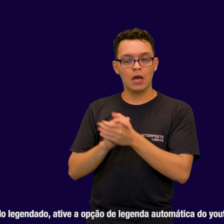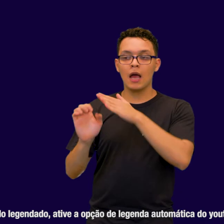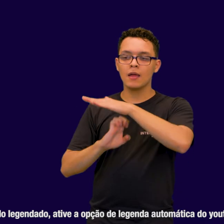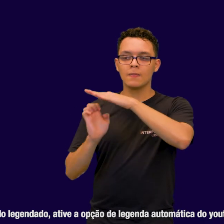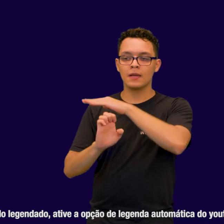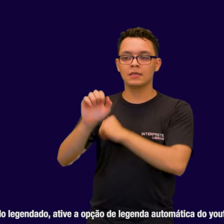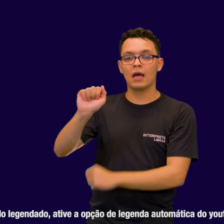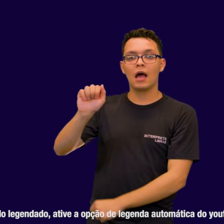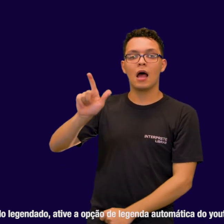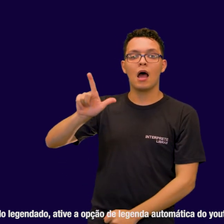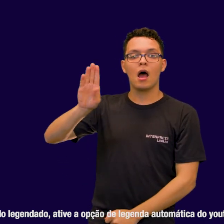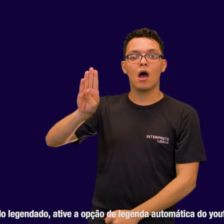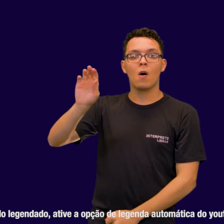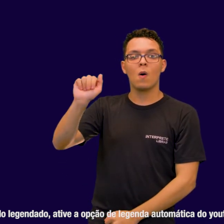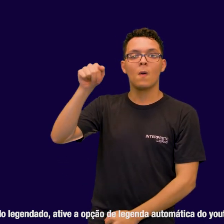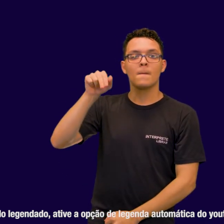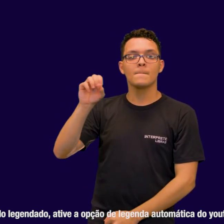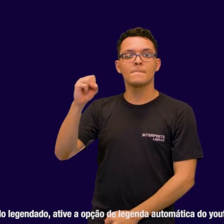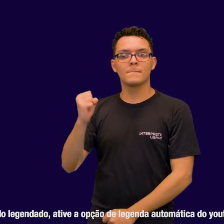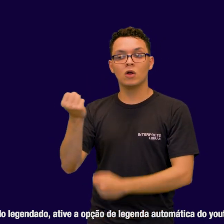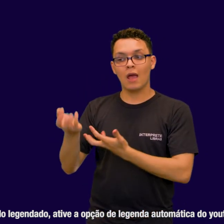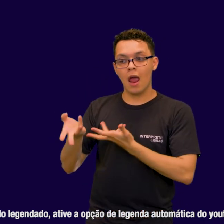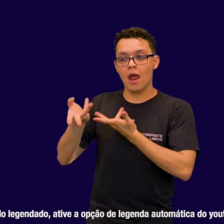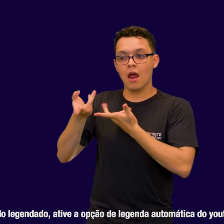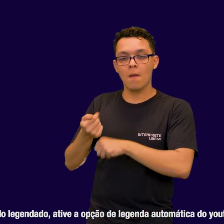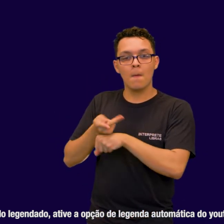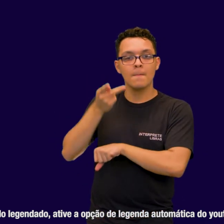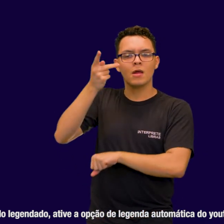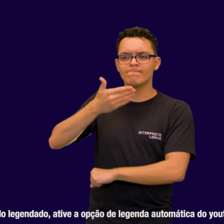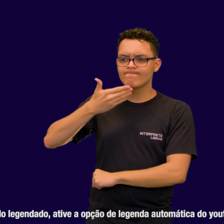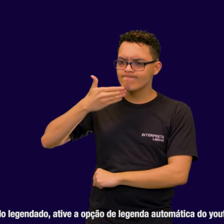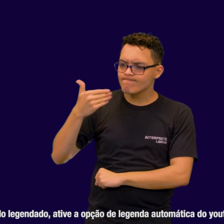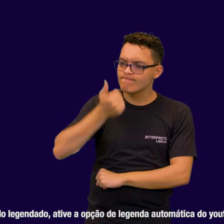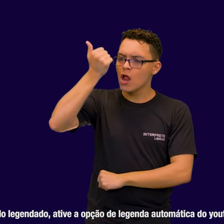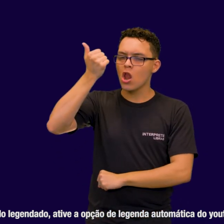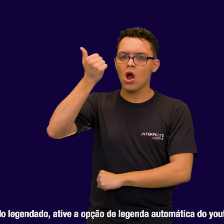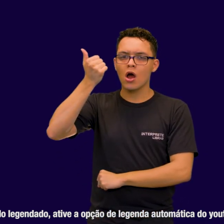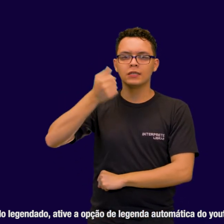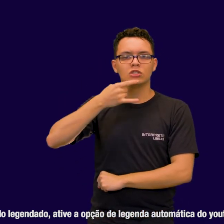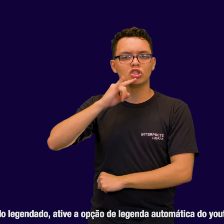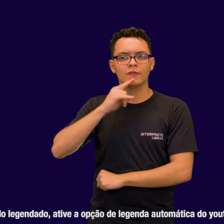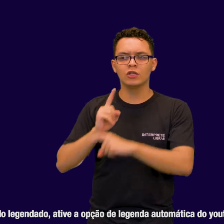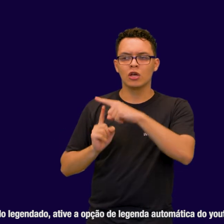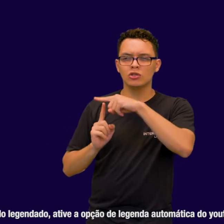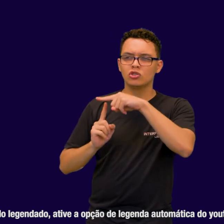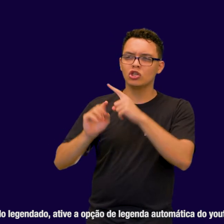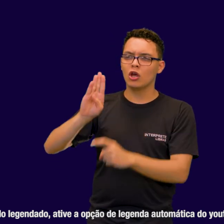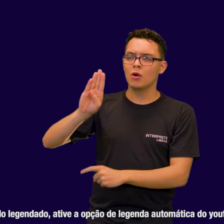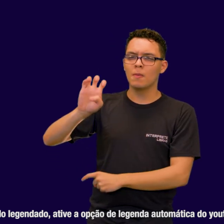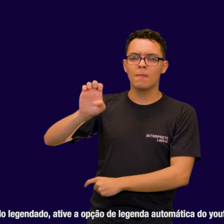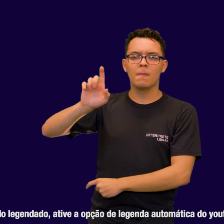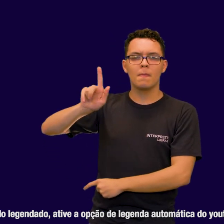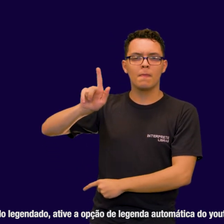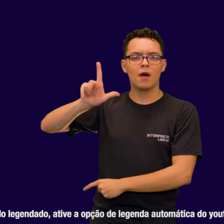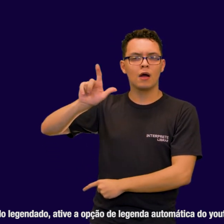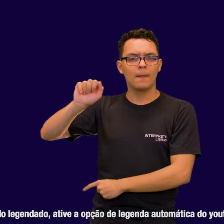por exemplo, ela acabou de ganhar o prêmio de melhor cerveja de um estilo belga, que é o Wood